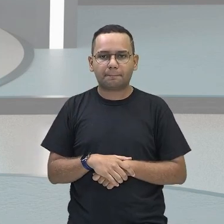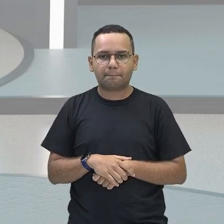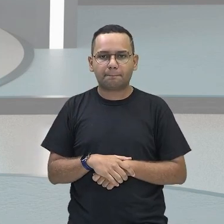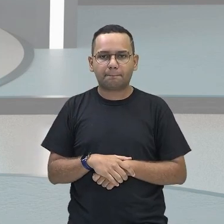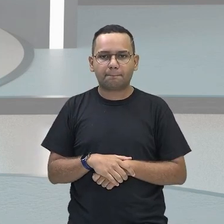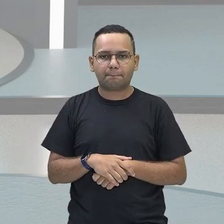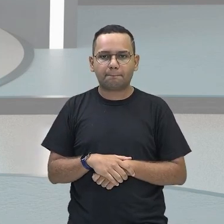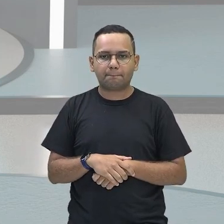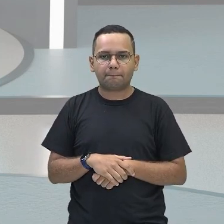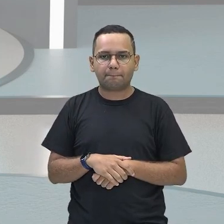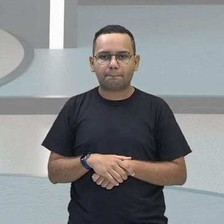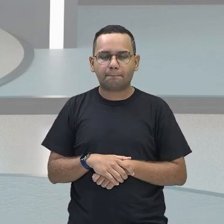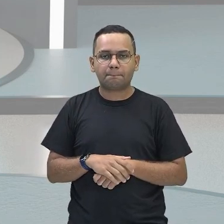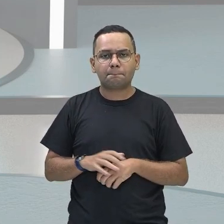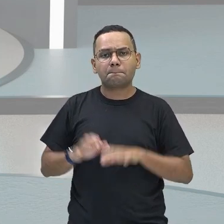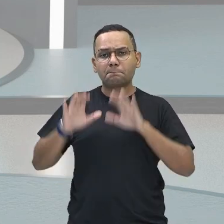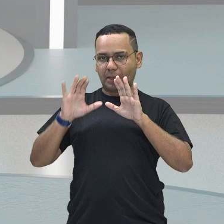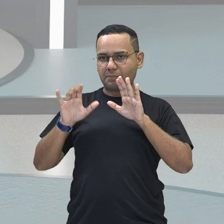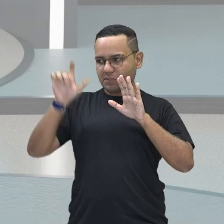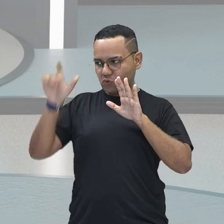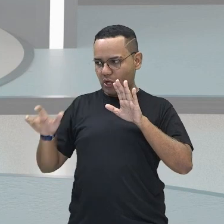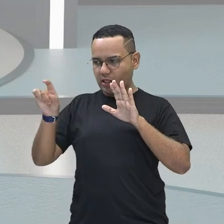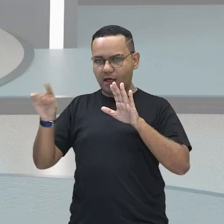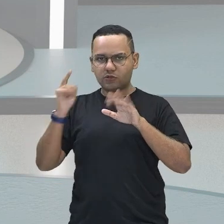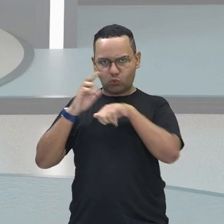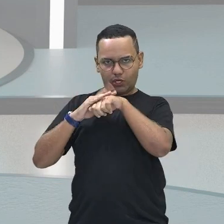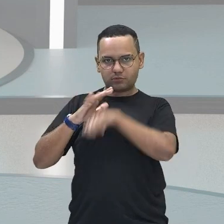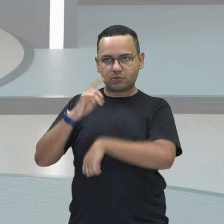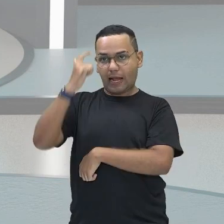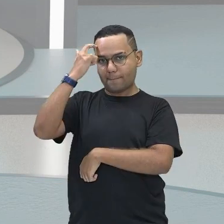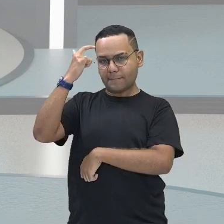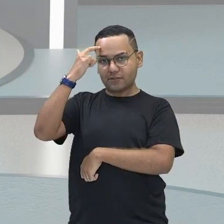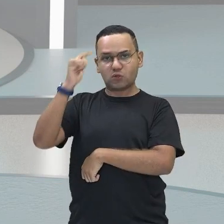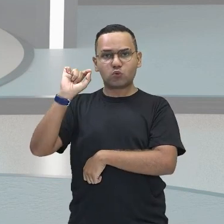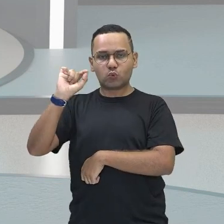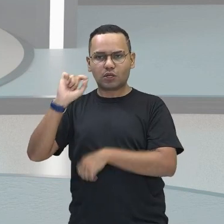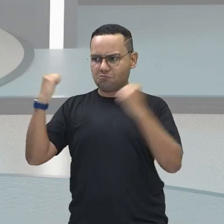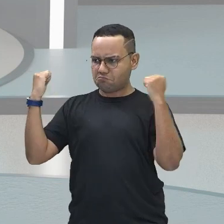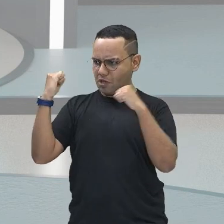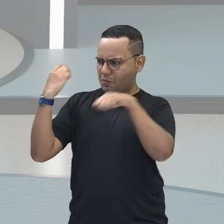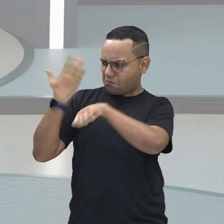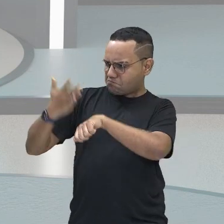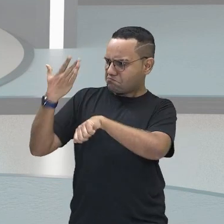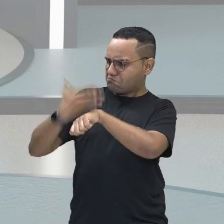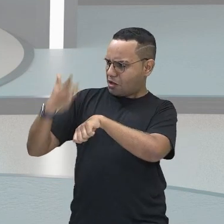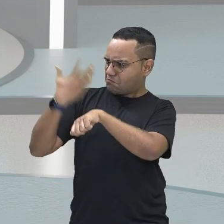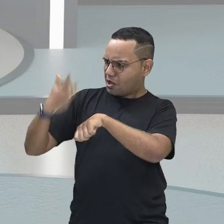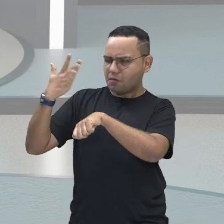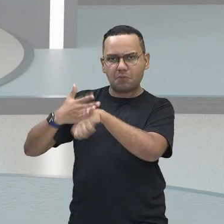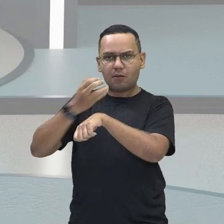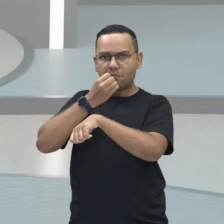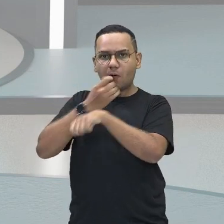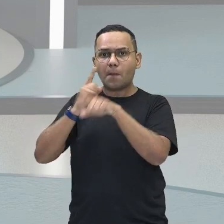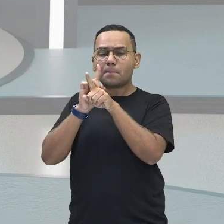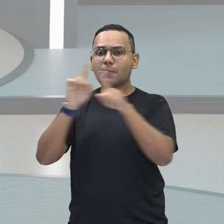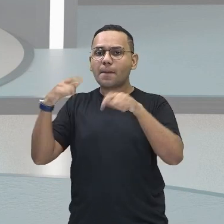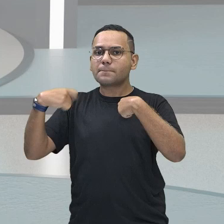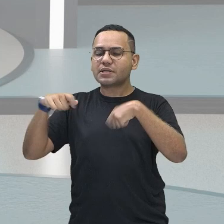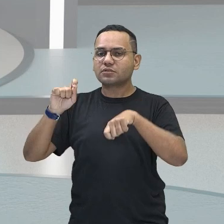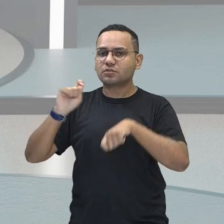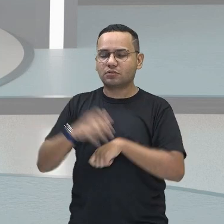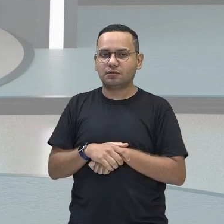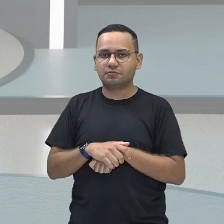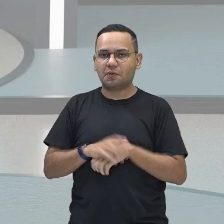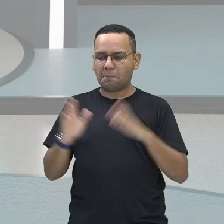embora na cabeça dessas pessoas a atividade física vai fazer só bem mas é importante ter o período de descanso